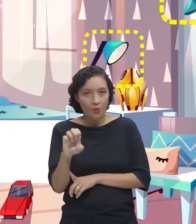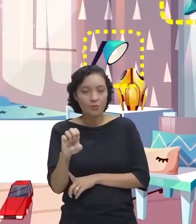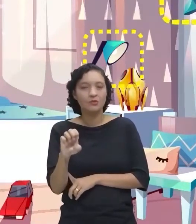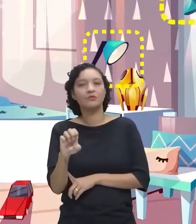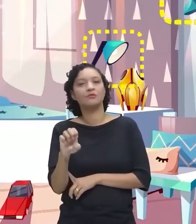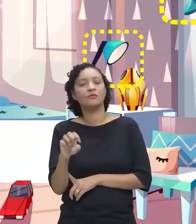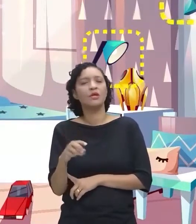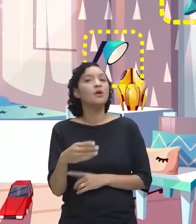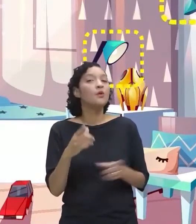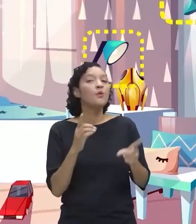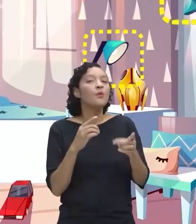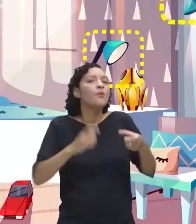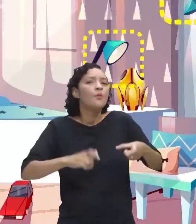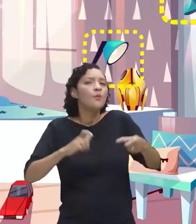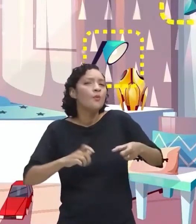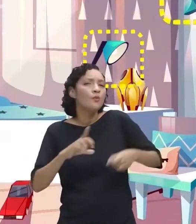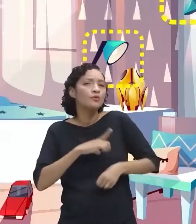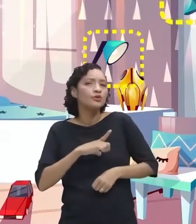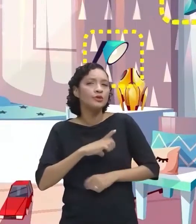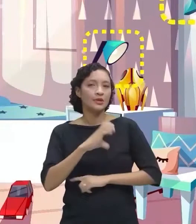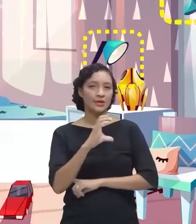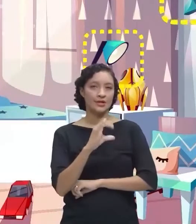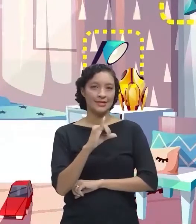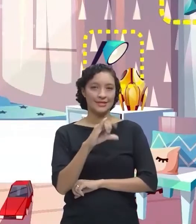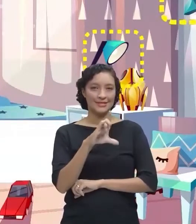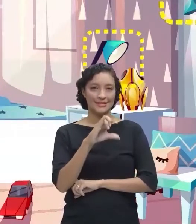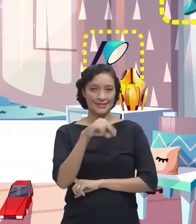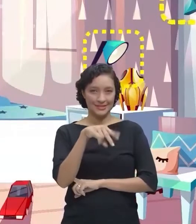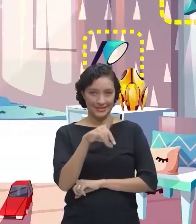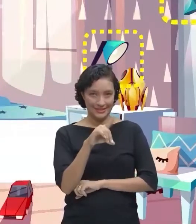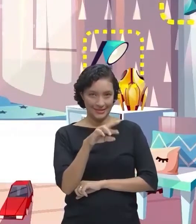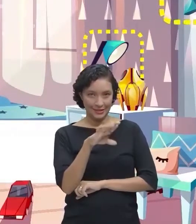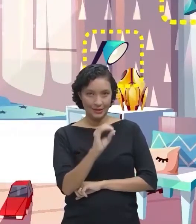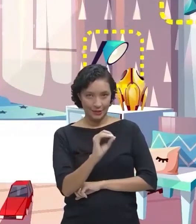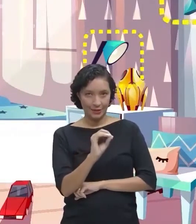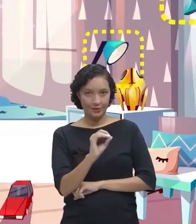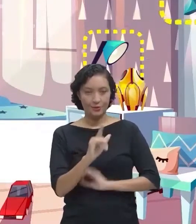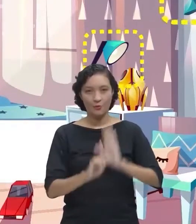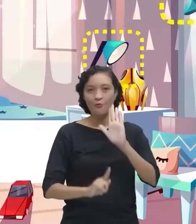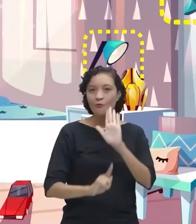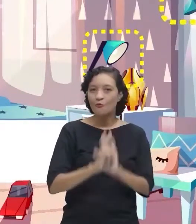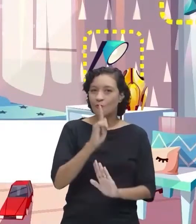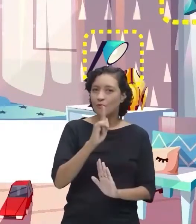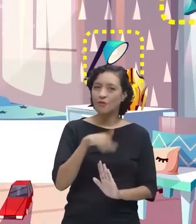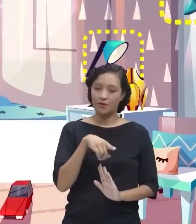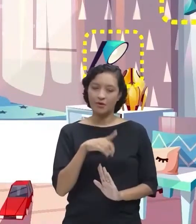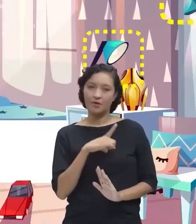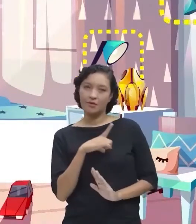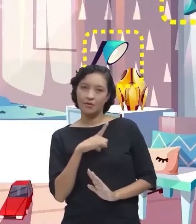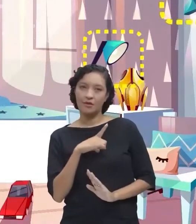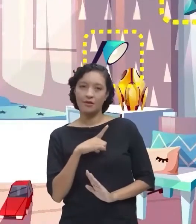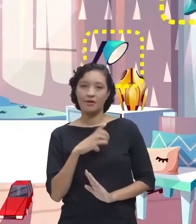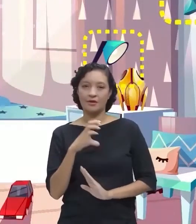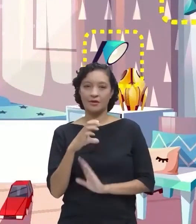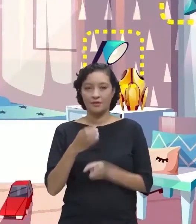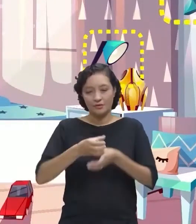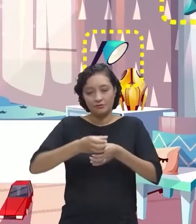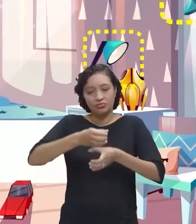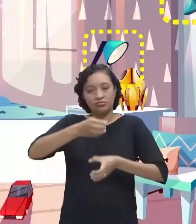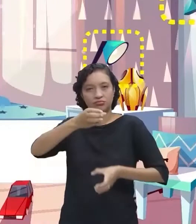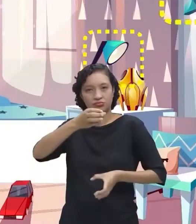estão vendo cilindro? Ali no foguete, ó. O foguete tem forma de cilindro. Ele é